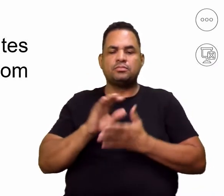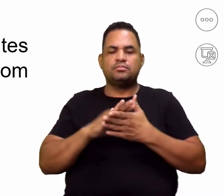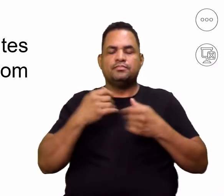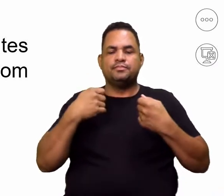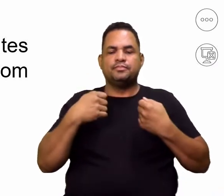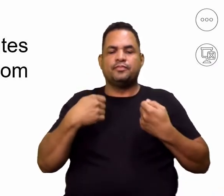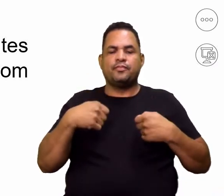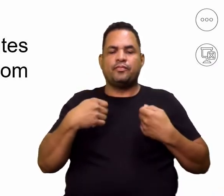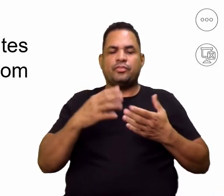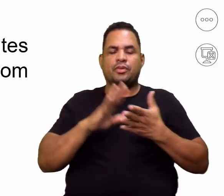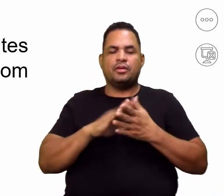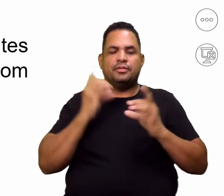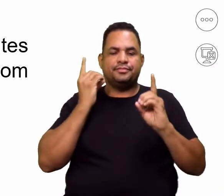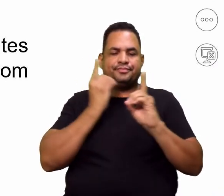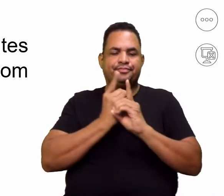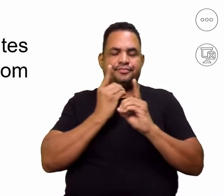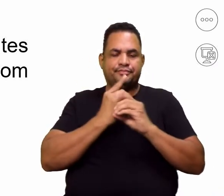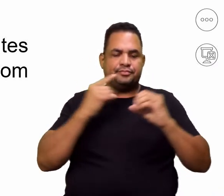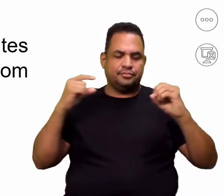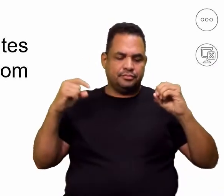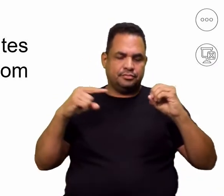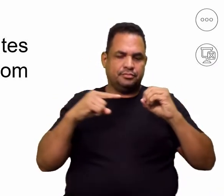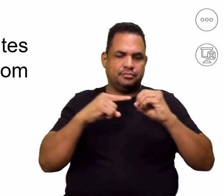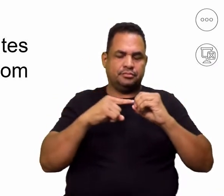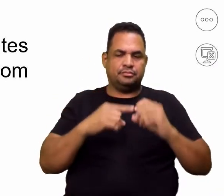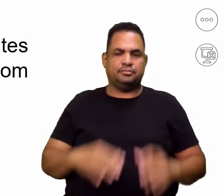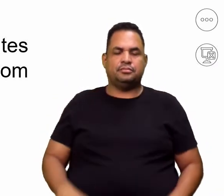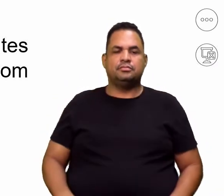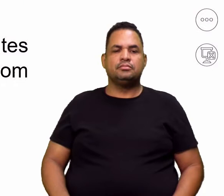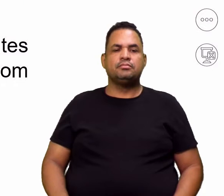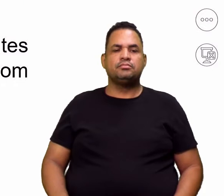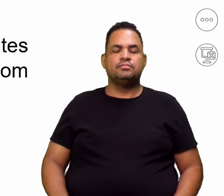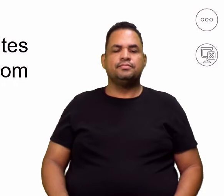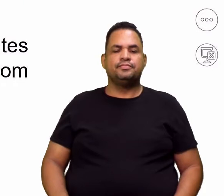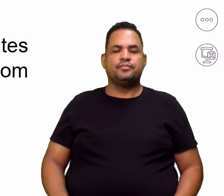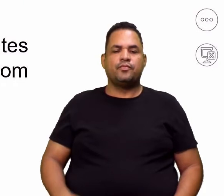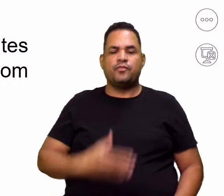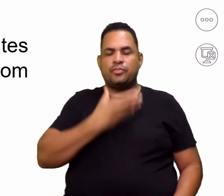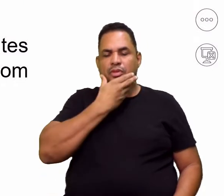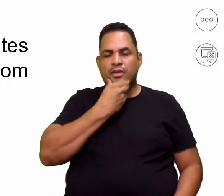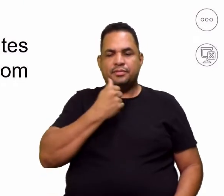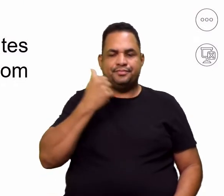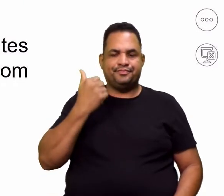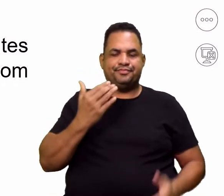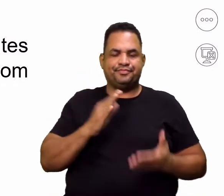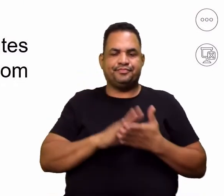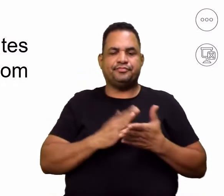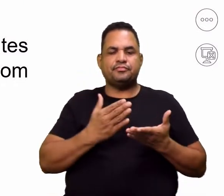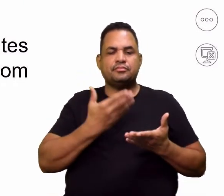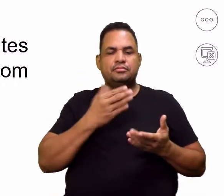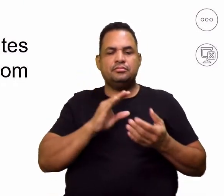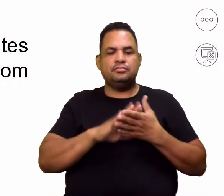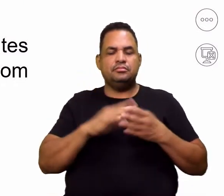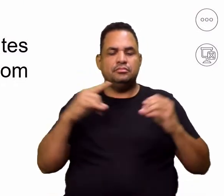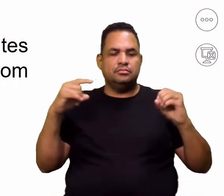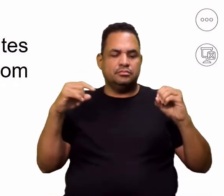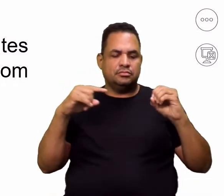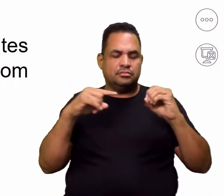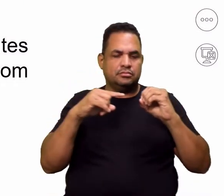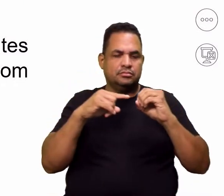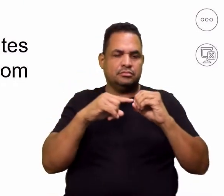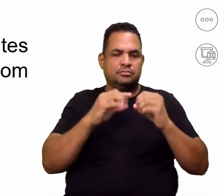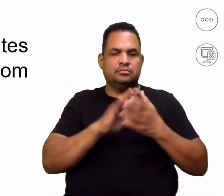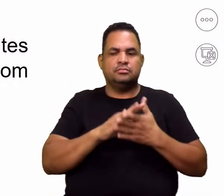acontecer esse encontro desse óvulo e do espermatozoide, ou seja, o macho, né, vai fecundar a fêmea,